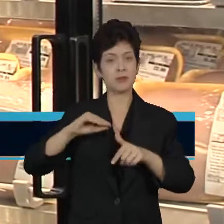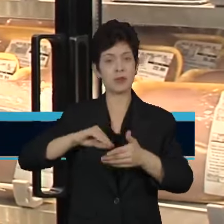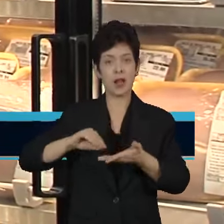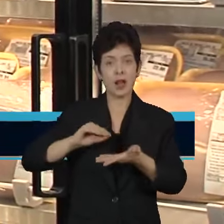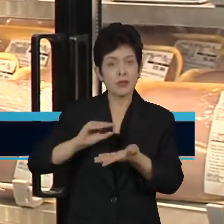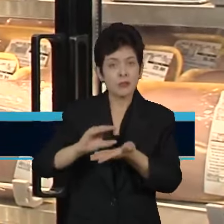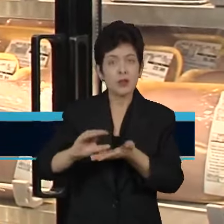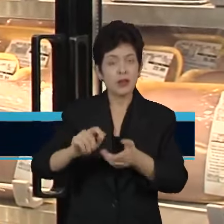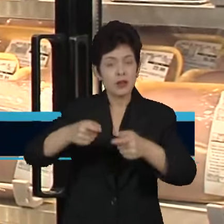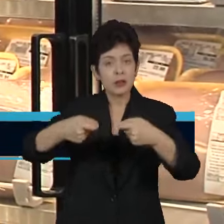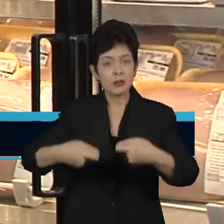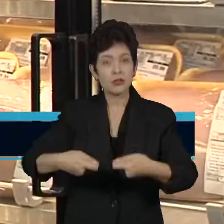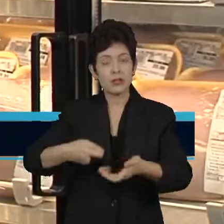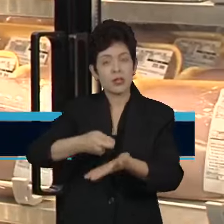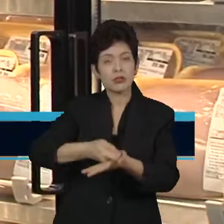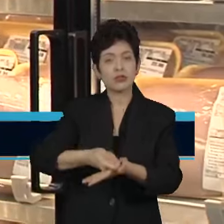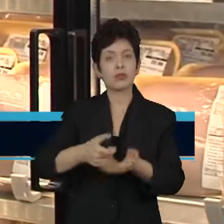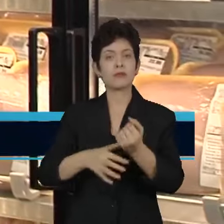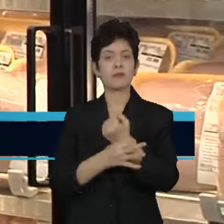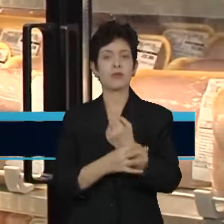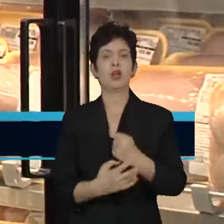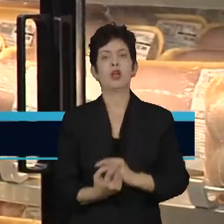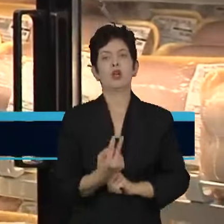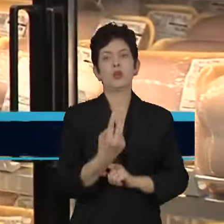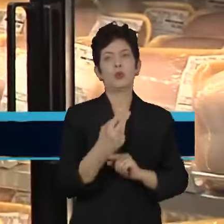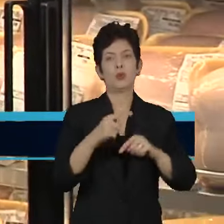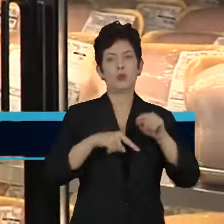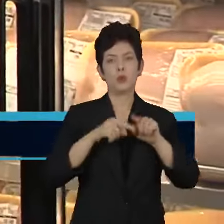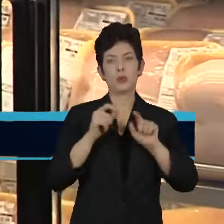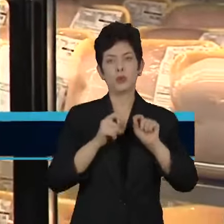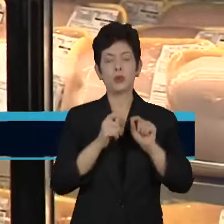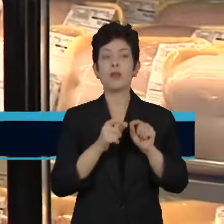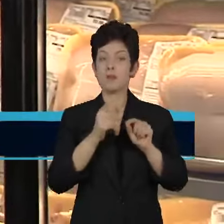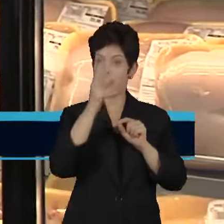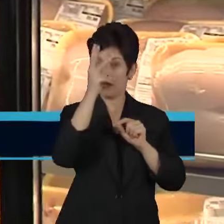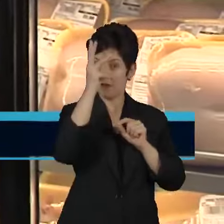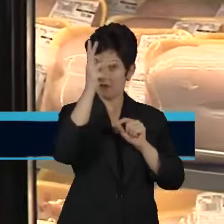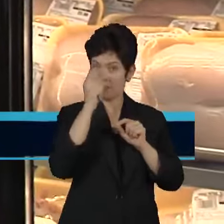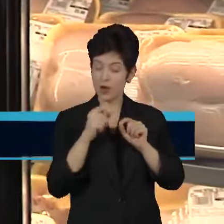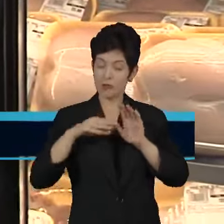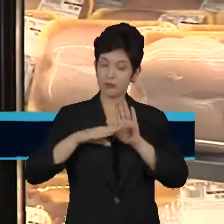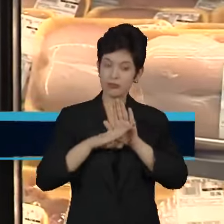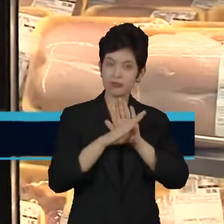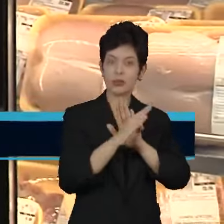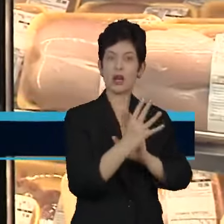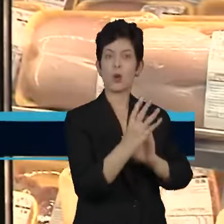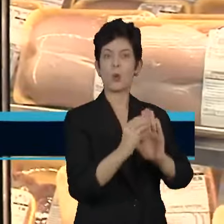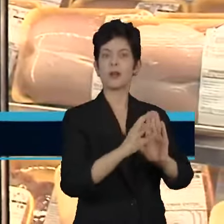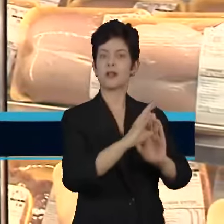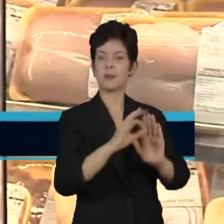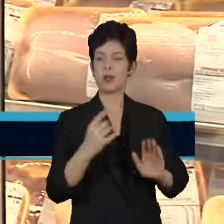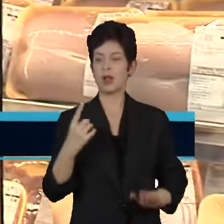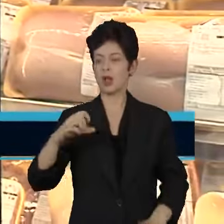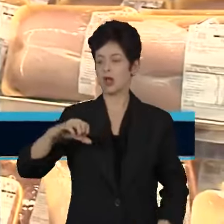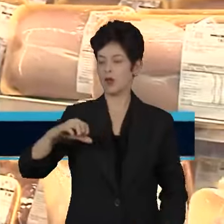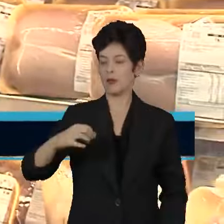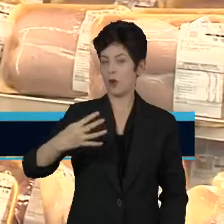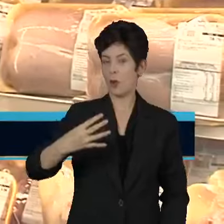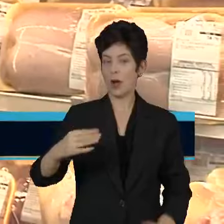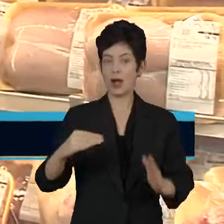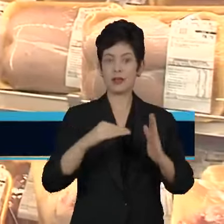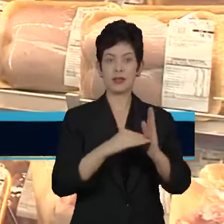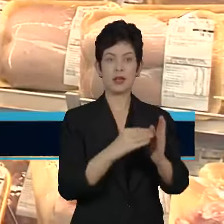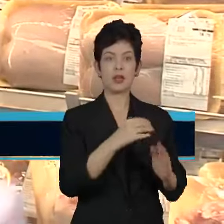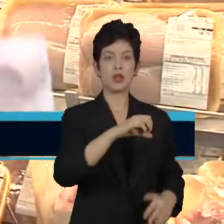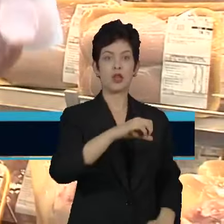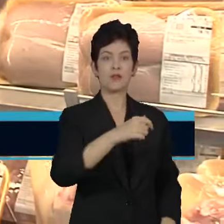época foi simbolizado por dois produtos o consumo de frango cresceu 40% de 1994 a